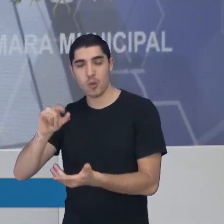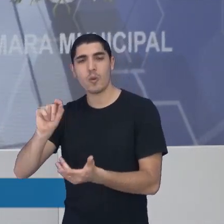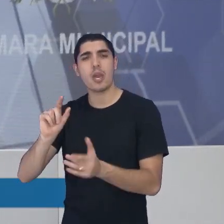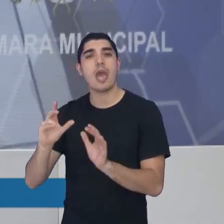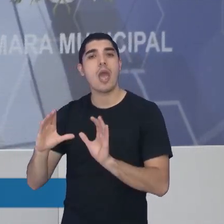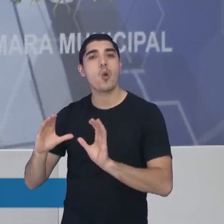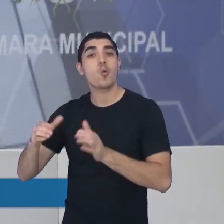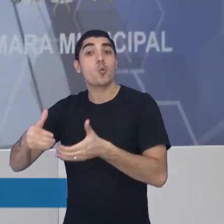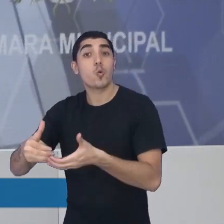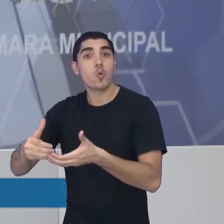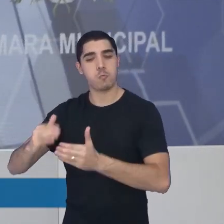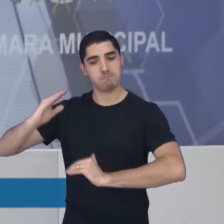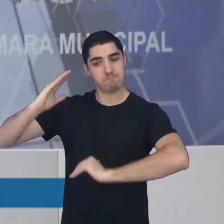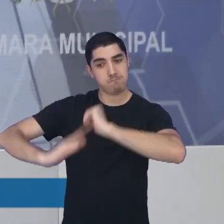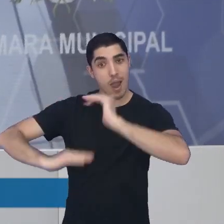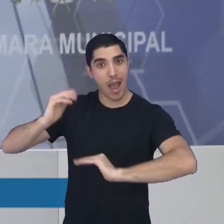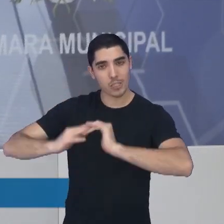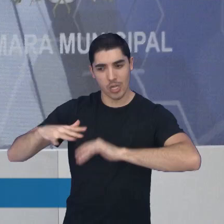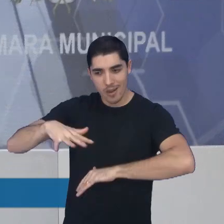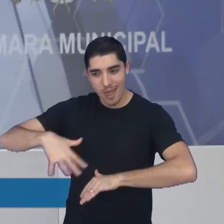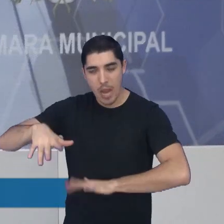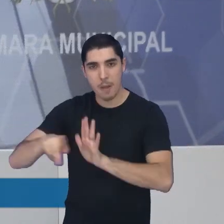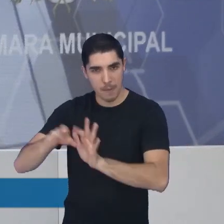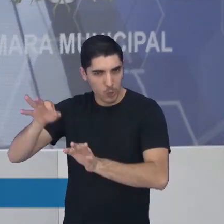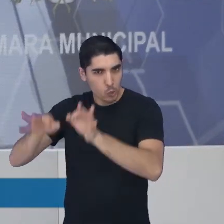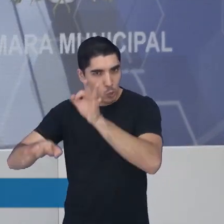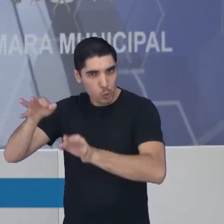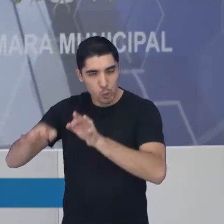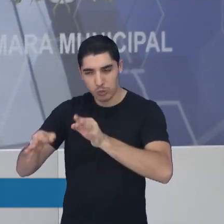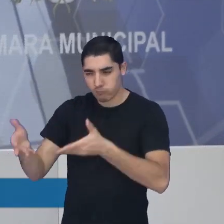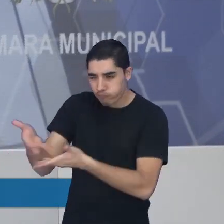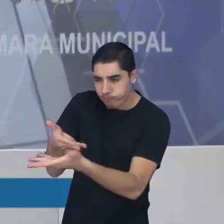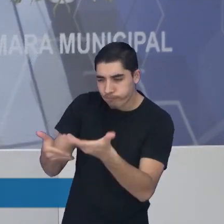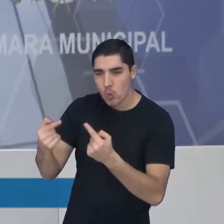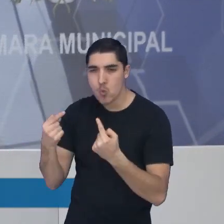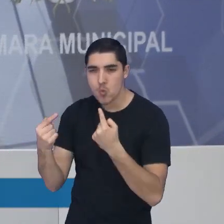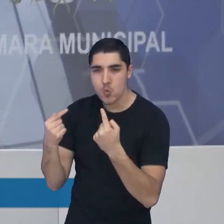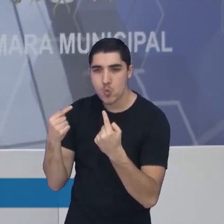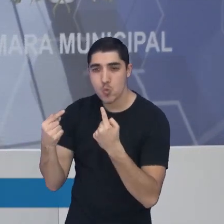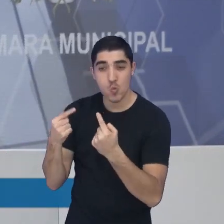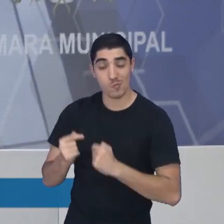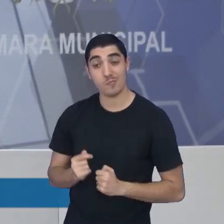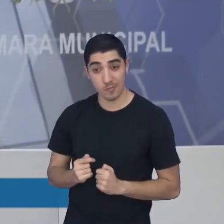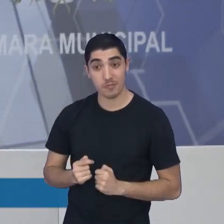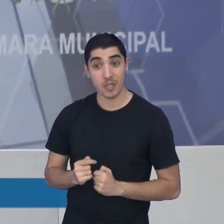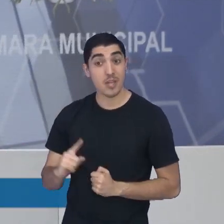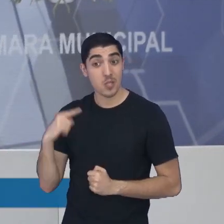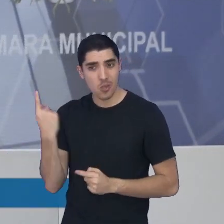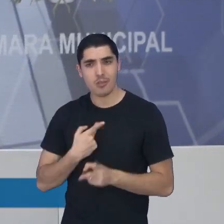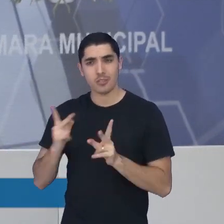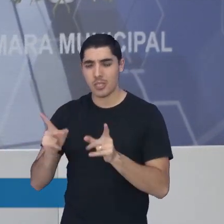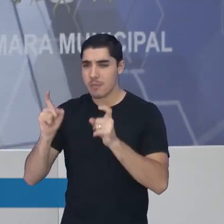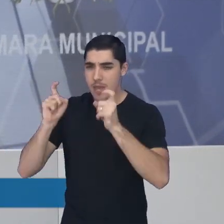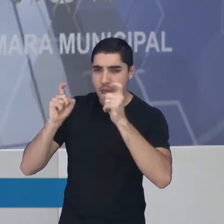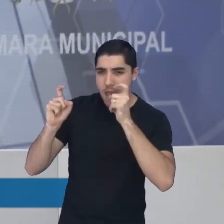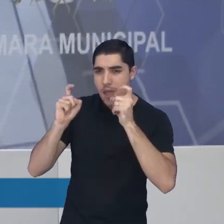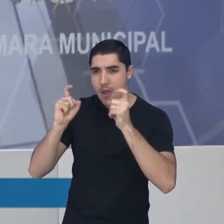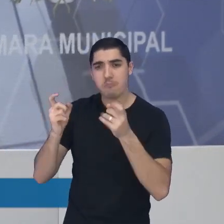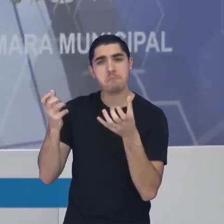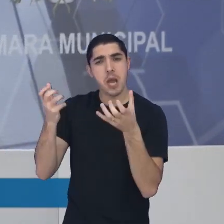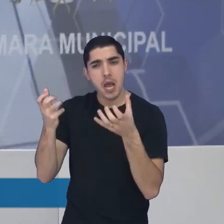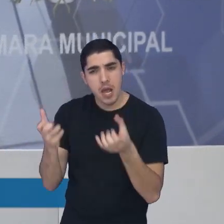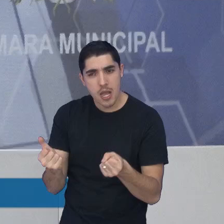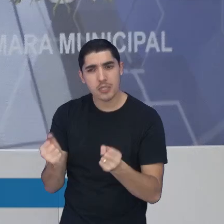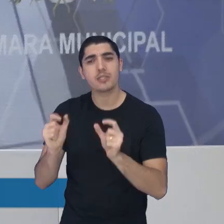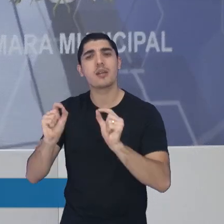que mais do que servir diariamente no amparo jurídico, se abre para ouvir, ou melhor,